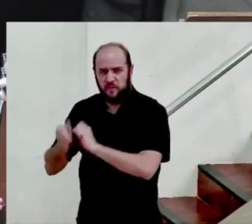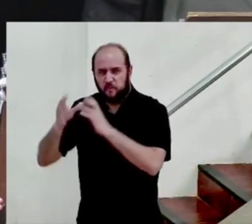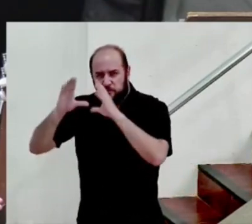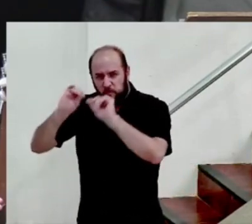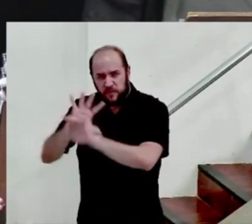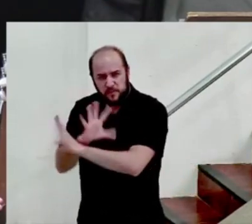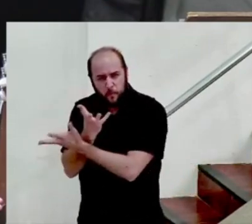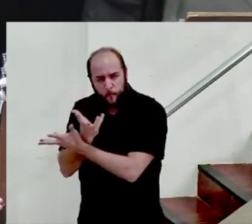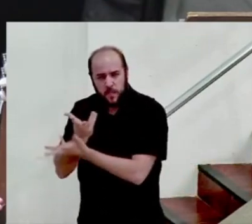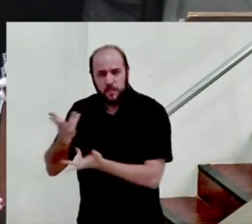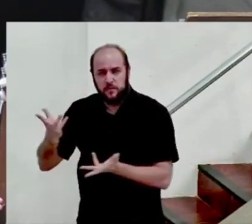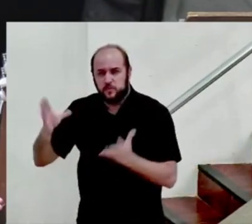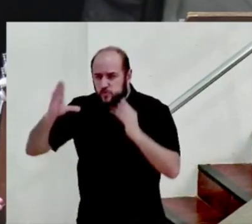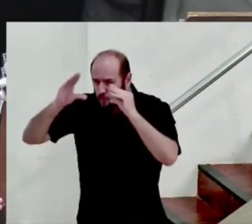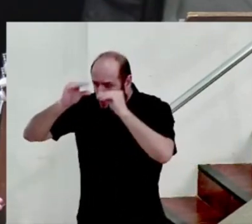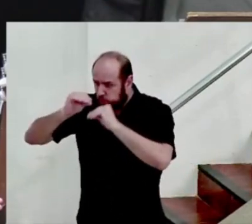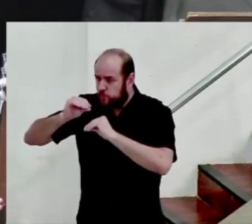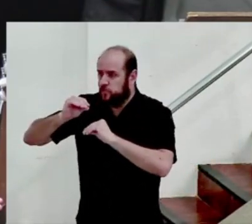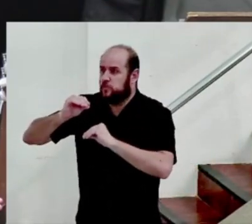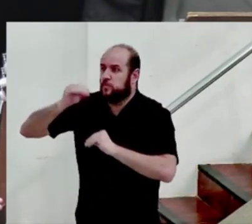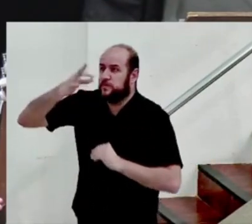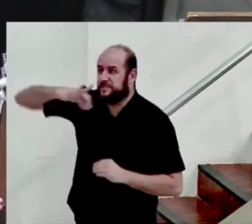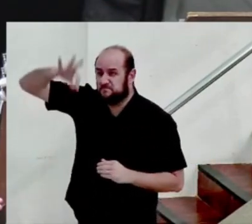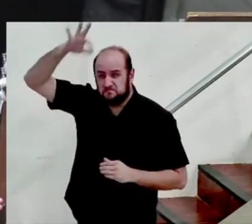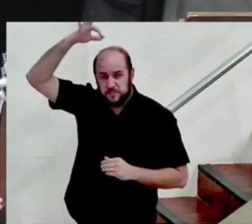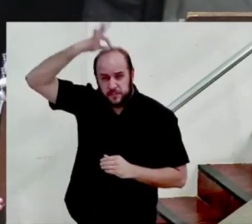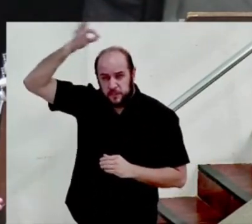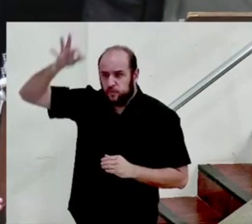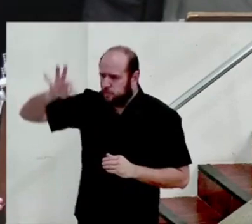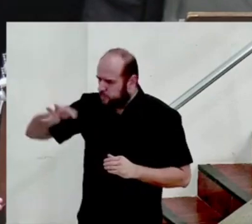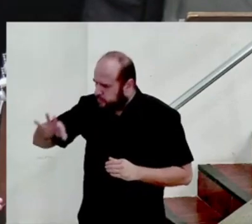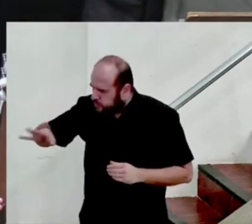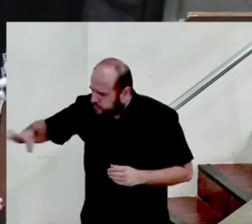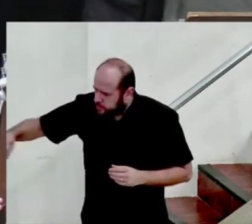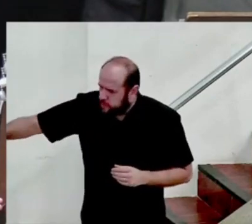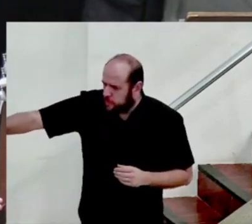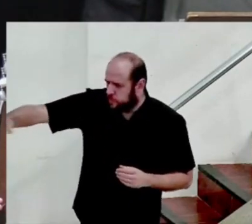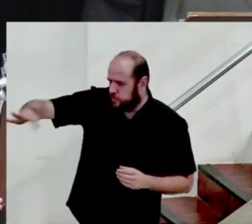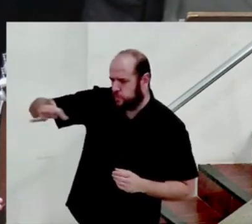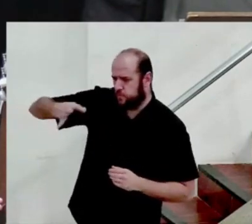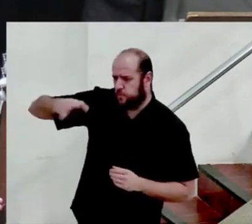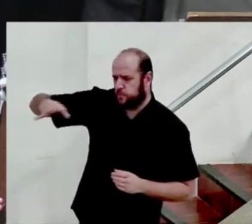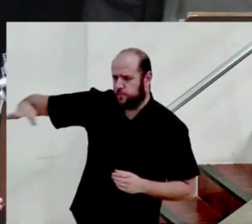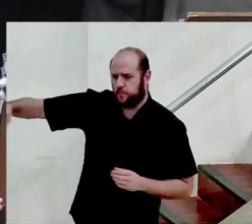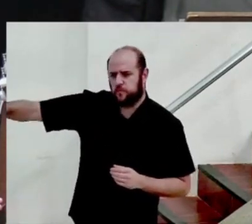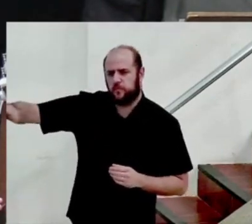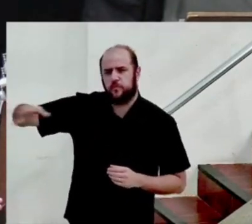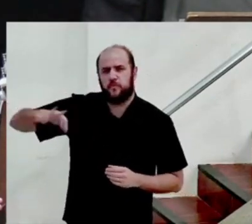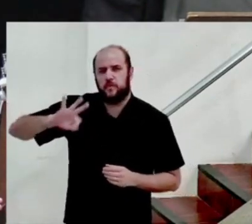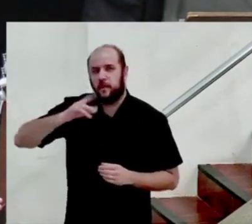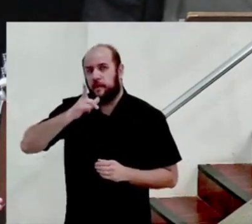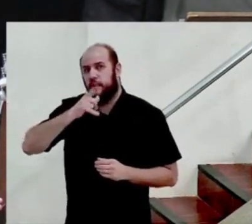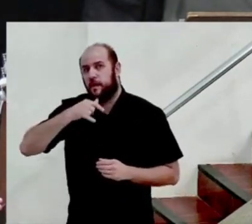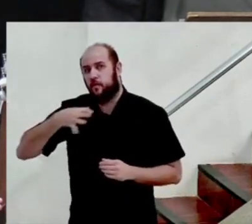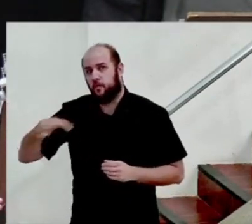do abismo, e o Espírito de Deus pairava por sobre as águas.